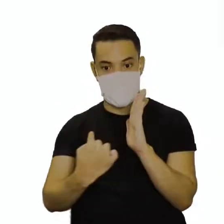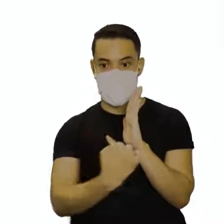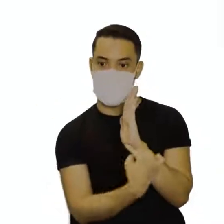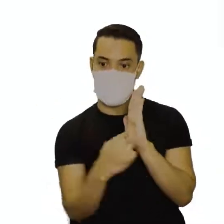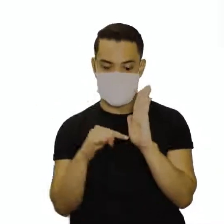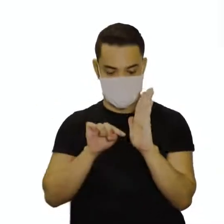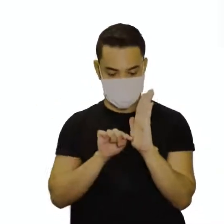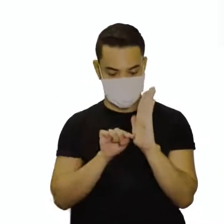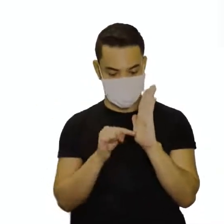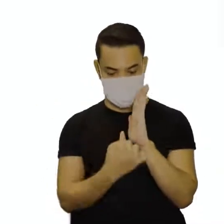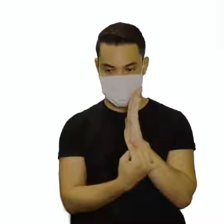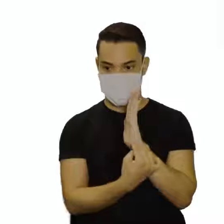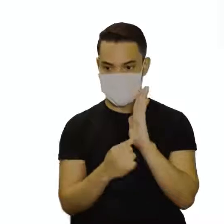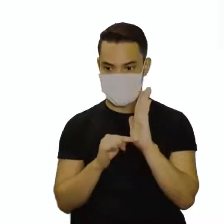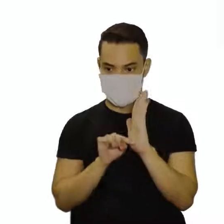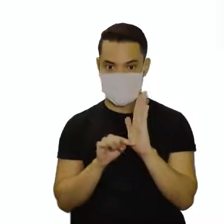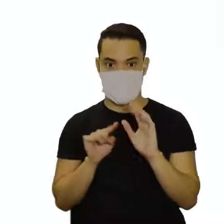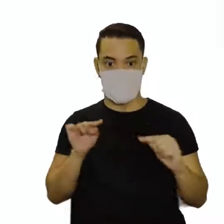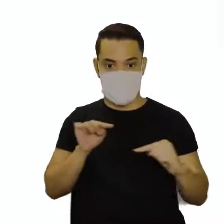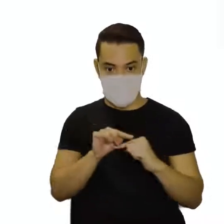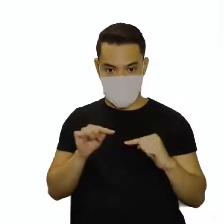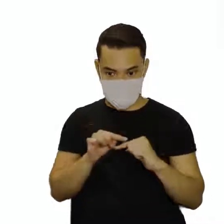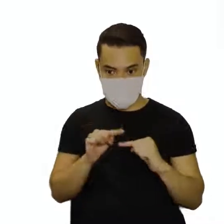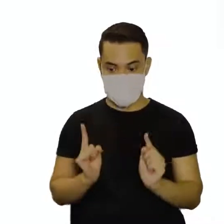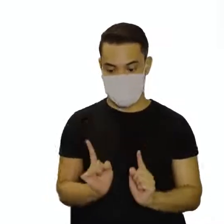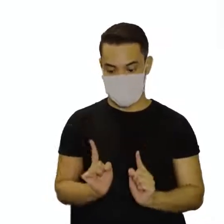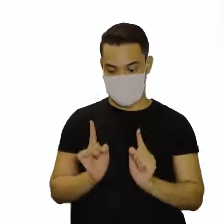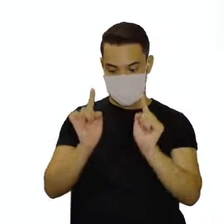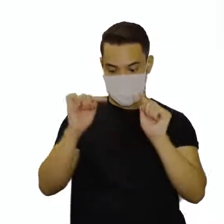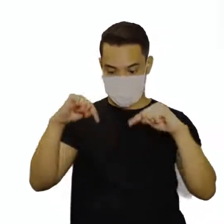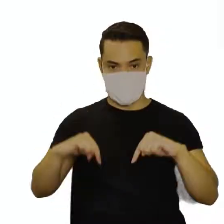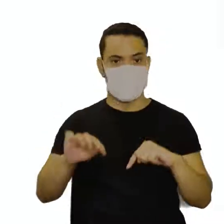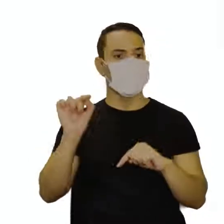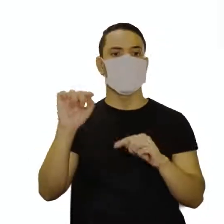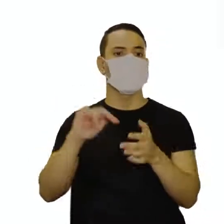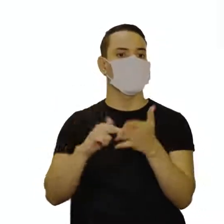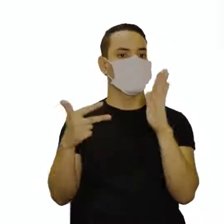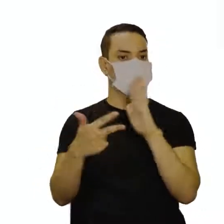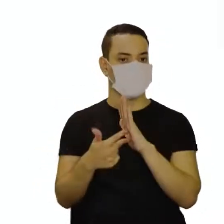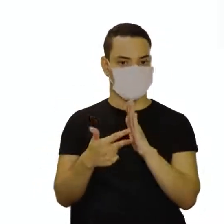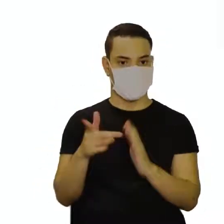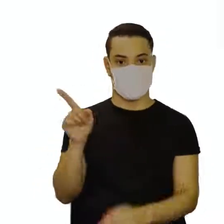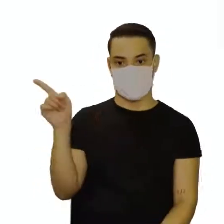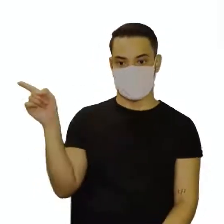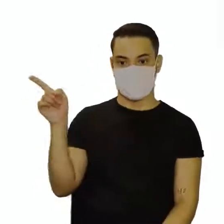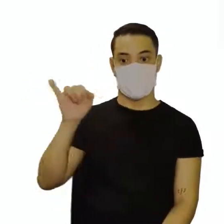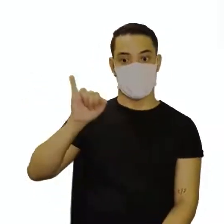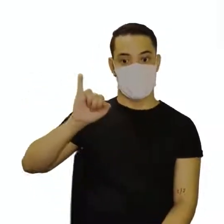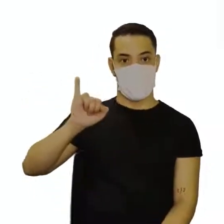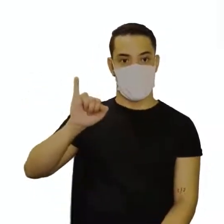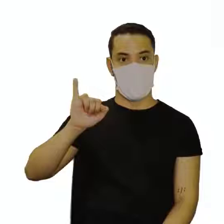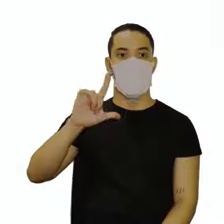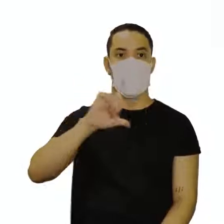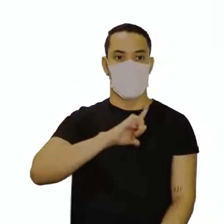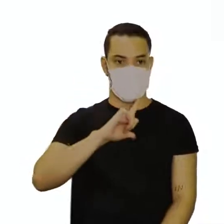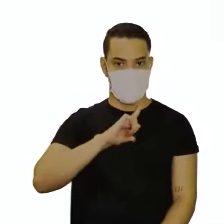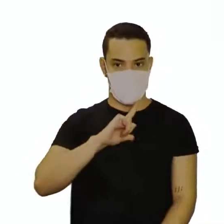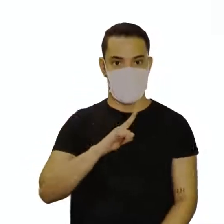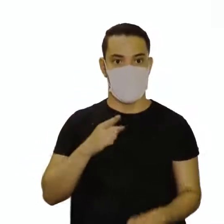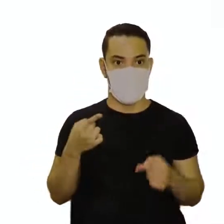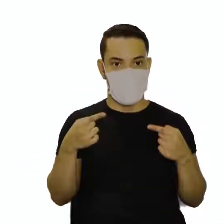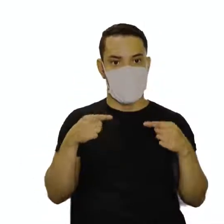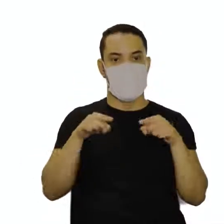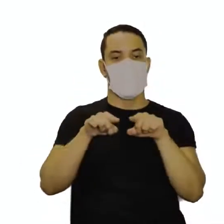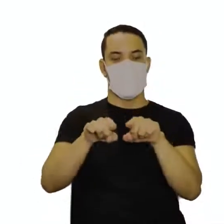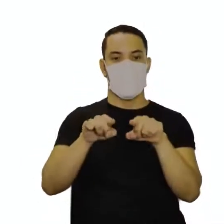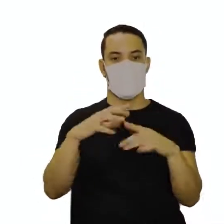funcionando. Sentido convencional da corrente elétrica. O que isso quer dizer? Olha só, existe o sentido convencional e